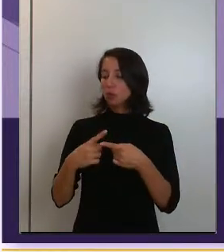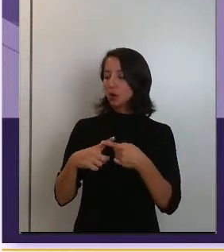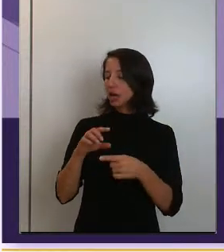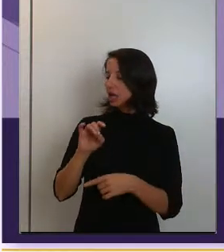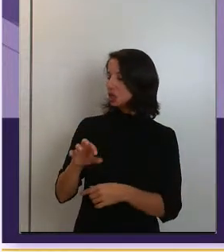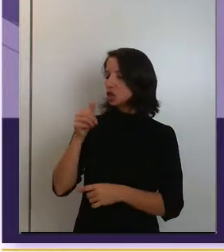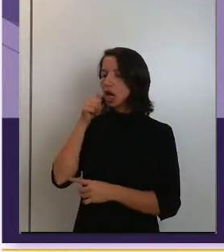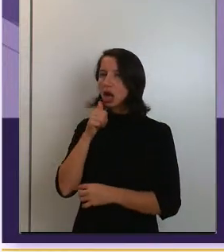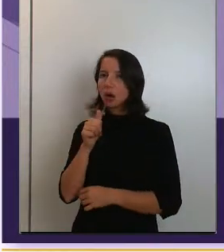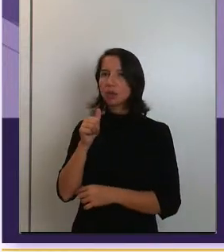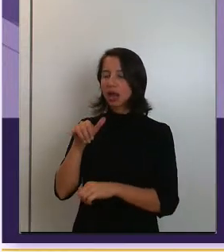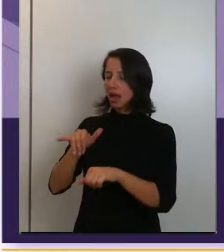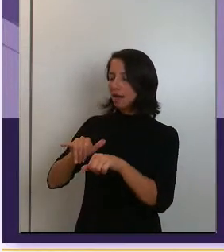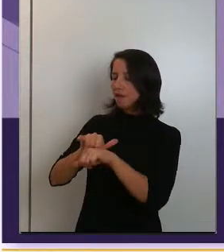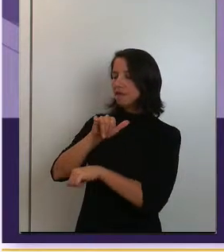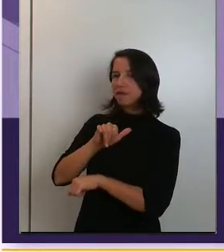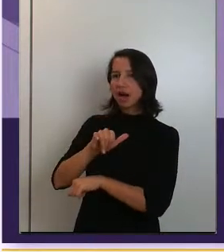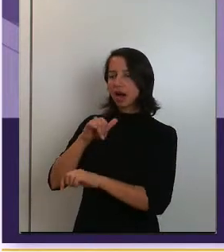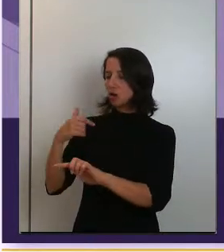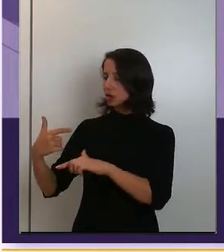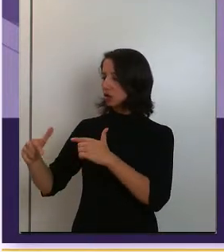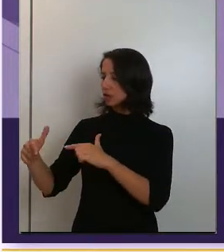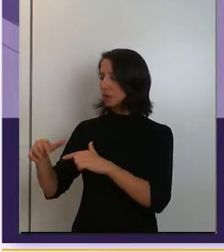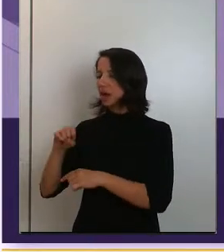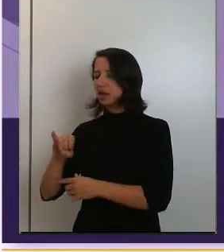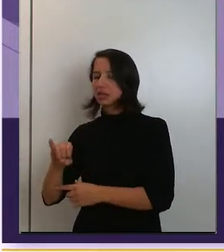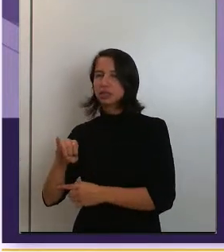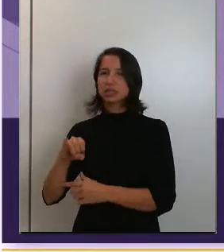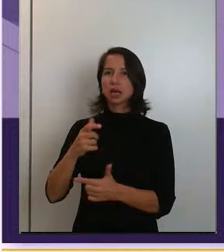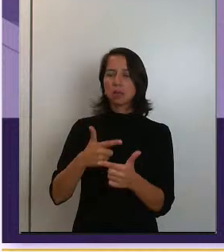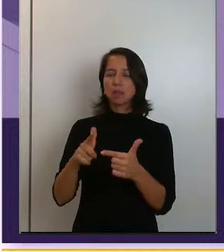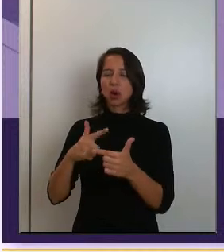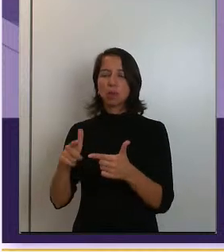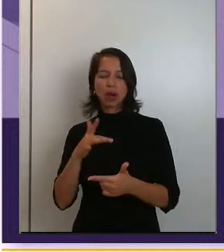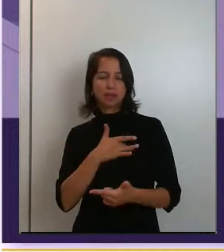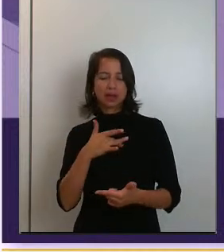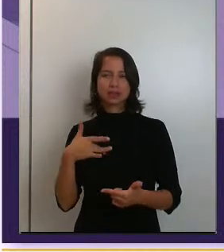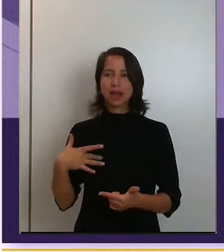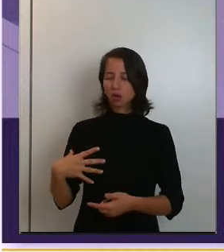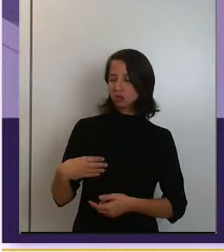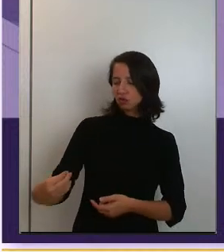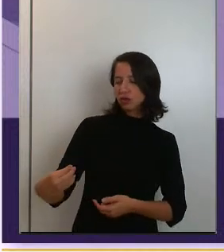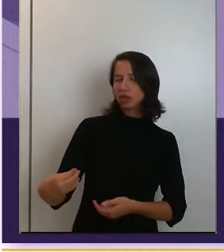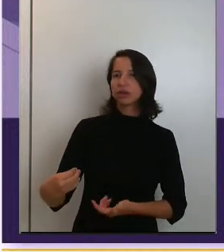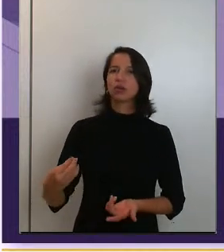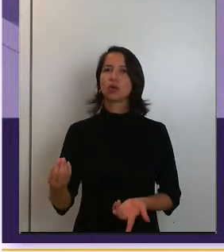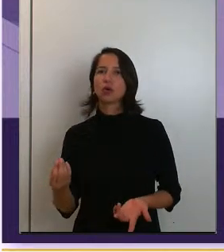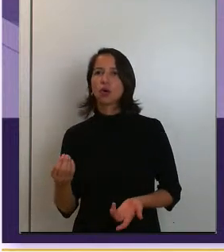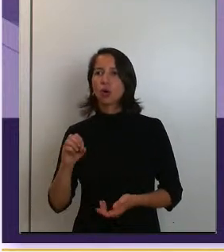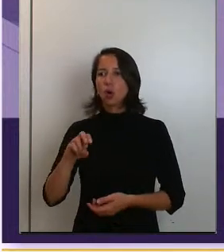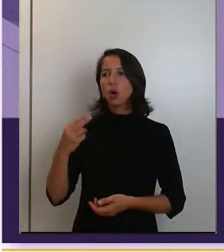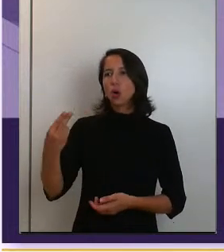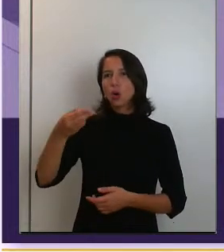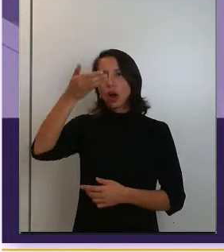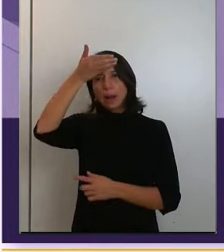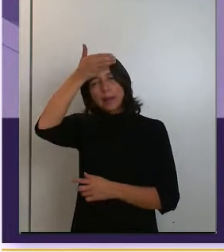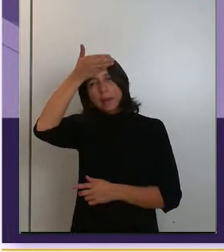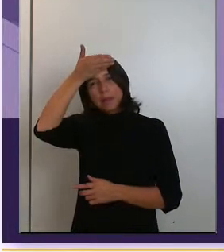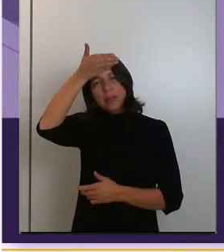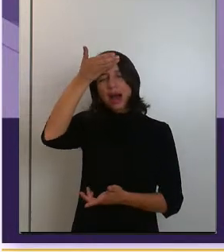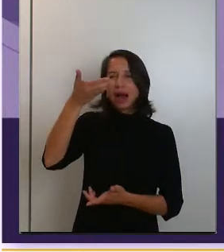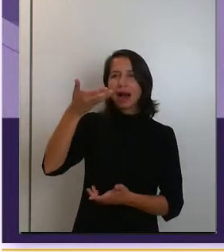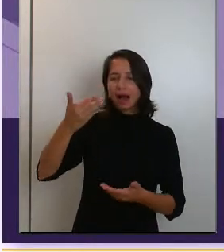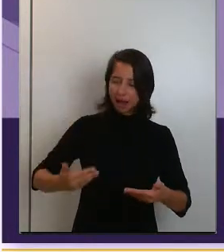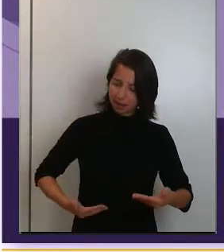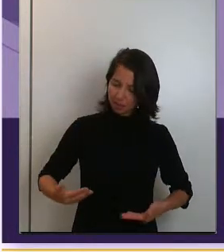trabalho ou de chegar mais tarde quando os filhos têm algum problema de saúde ou então quando a babá ou a empregada doméstica faltam ao trabalho? É porque